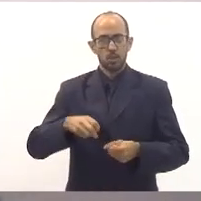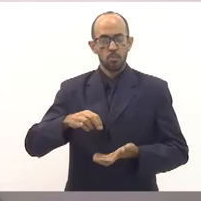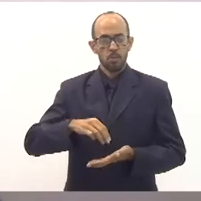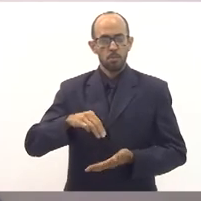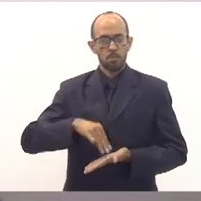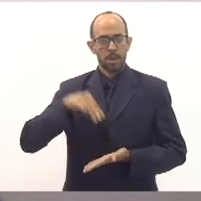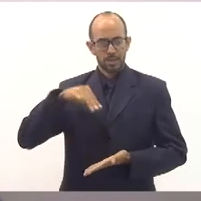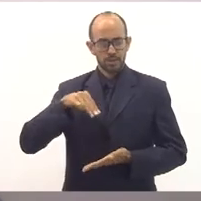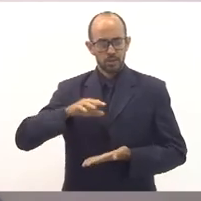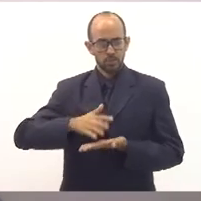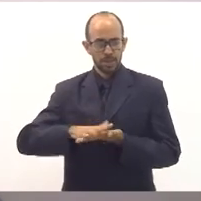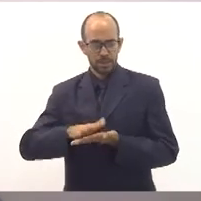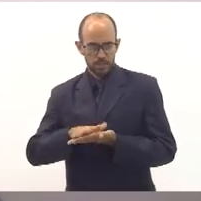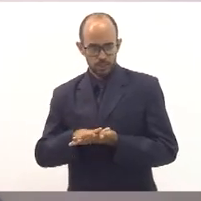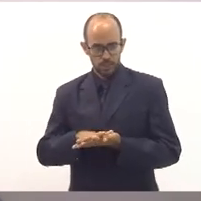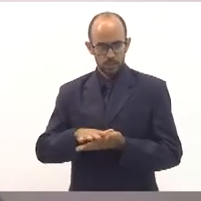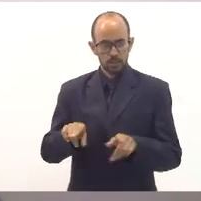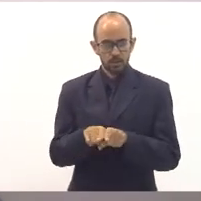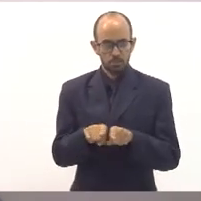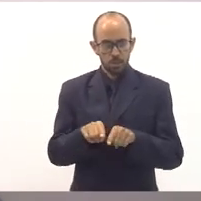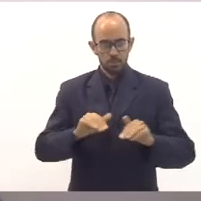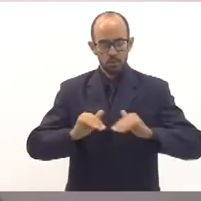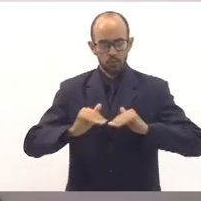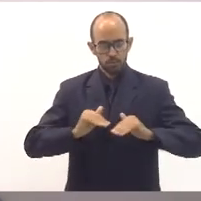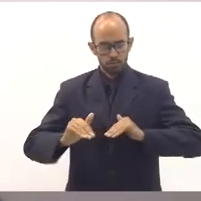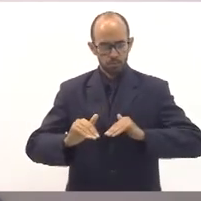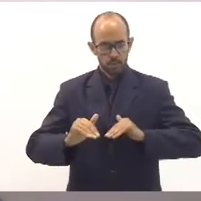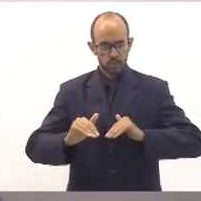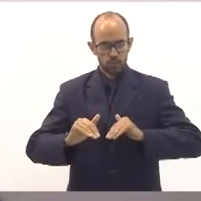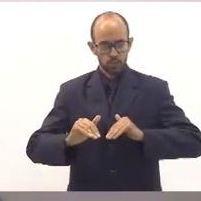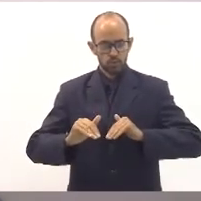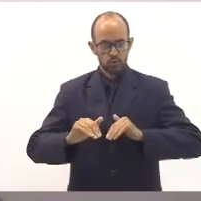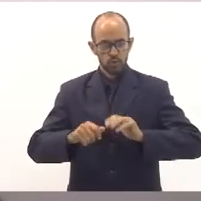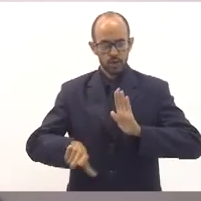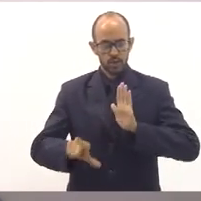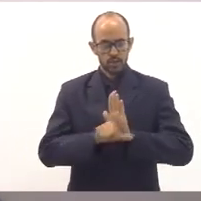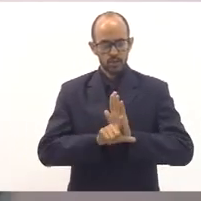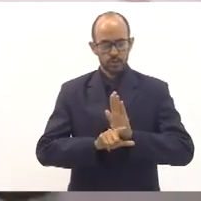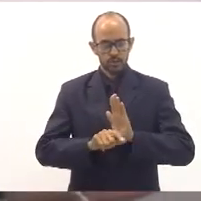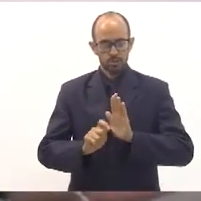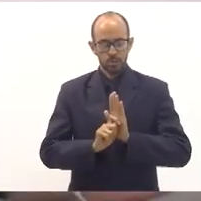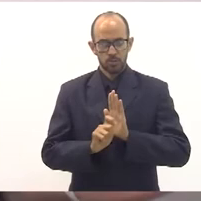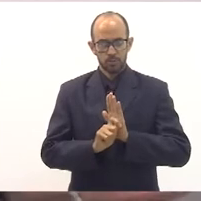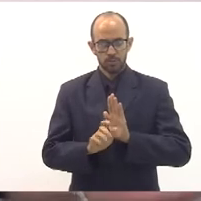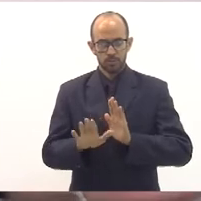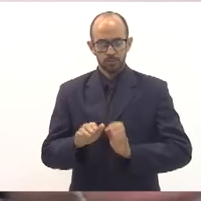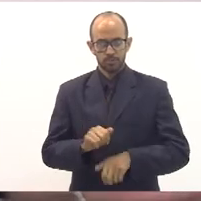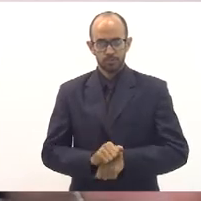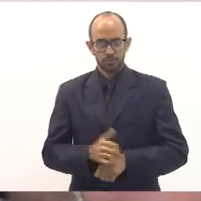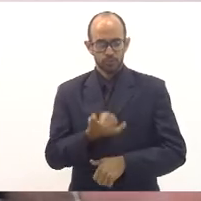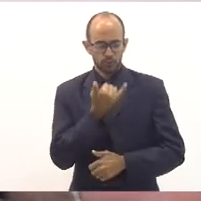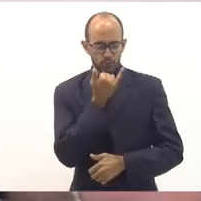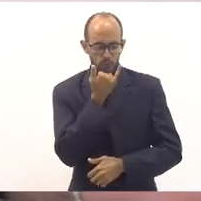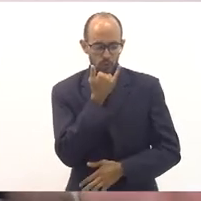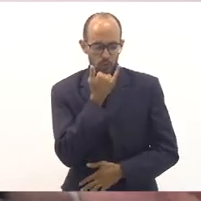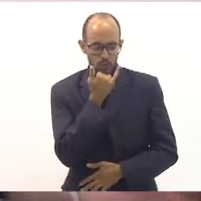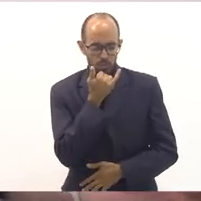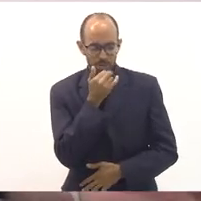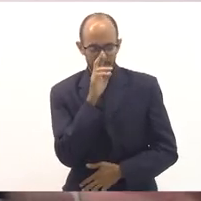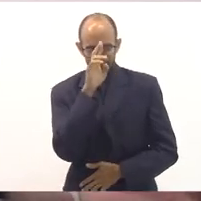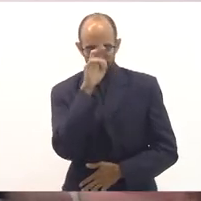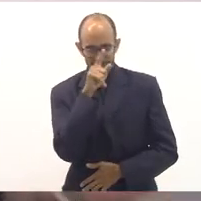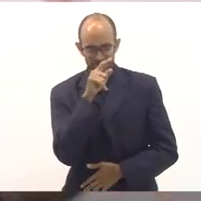e o movimento pela legalização da maconha mlm que constrói a masha eu levo para minha eu não vi tá aqui dessa daí a